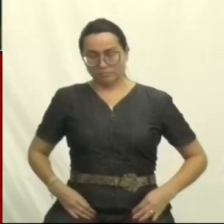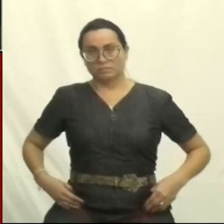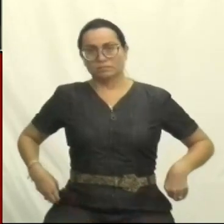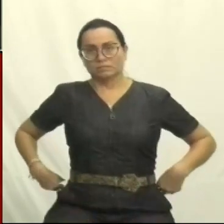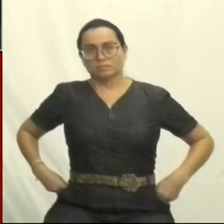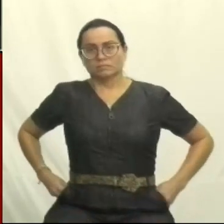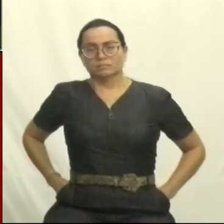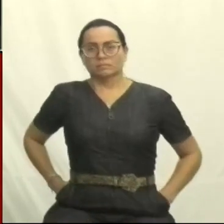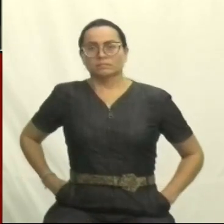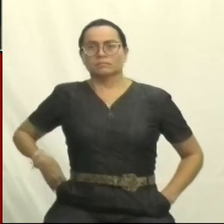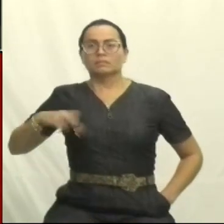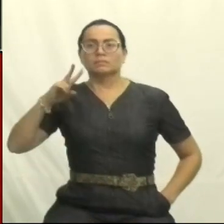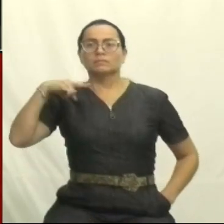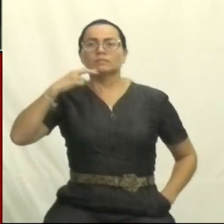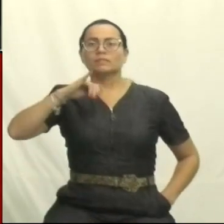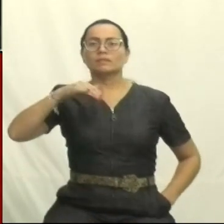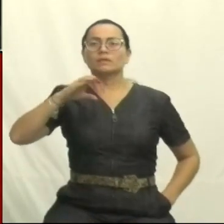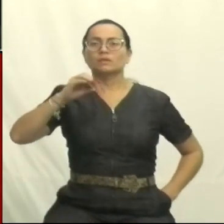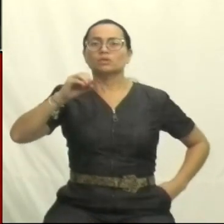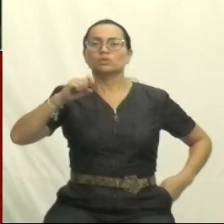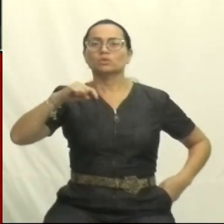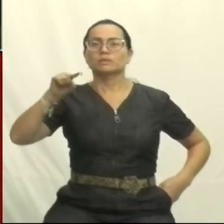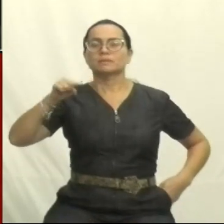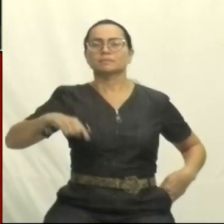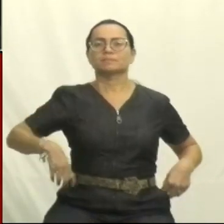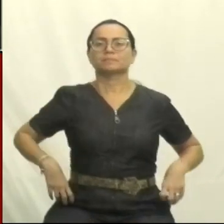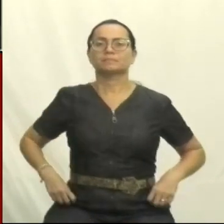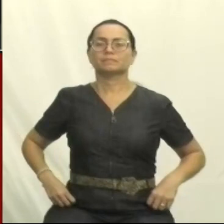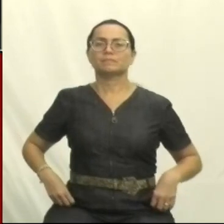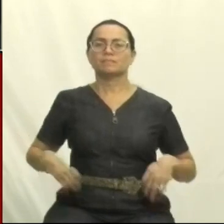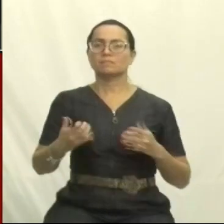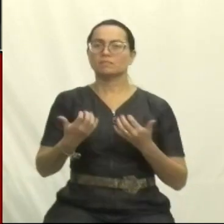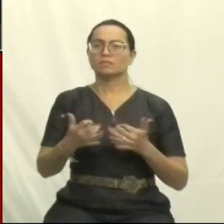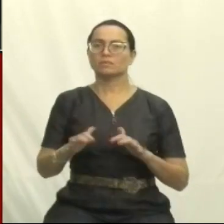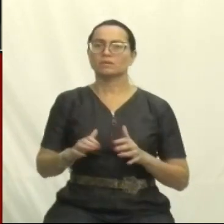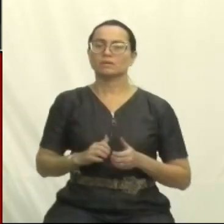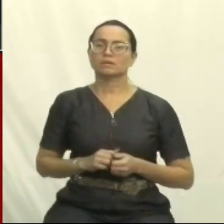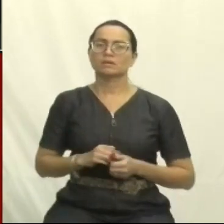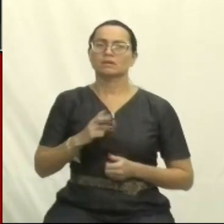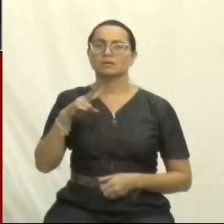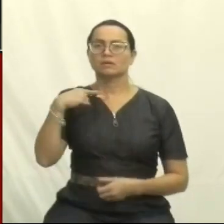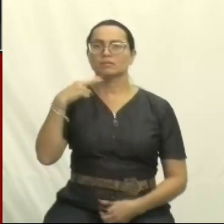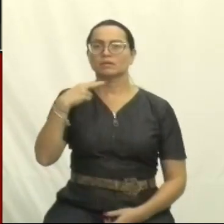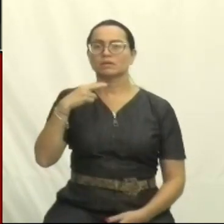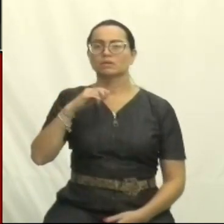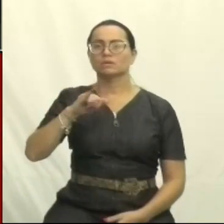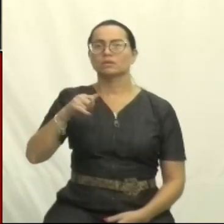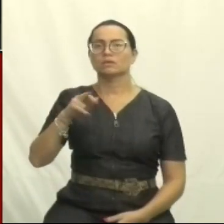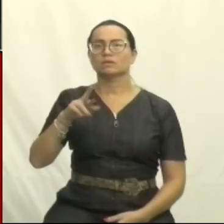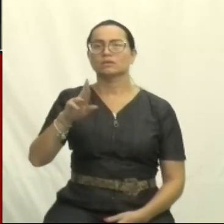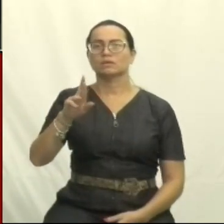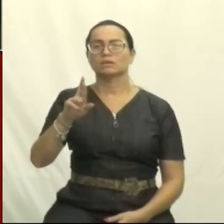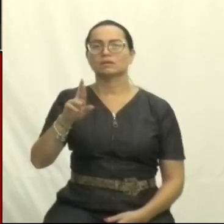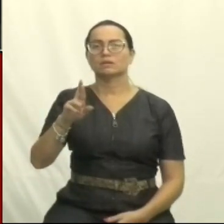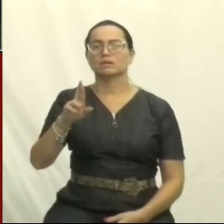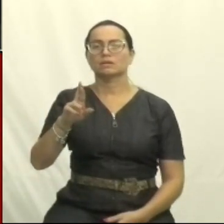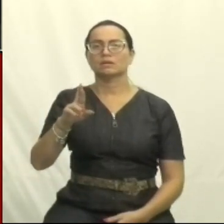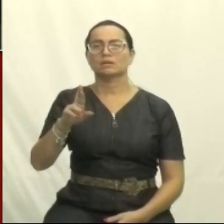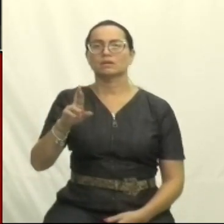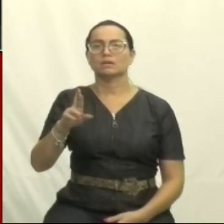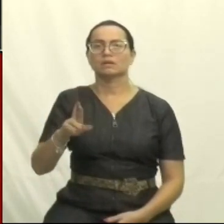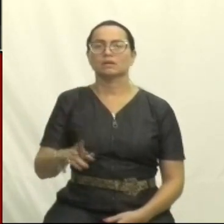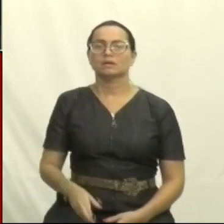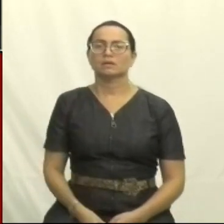Com a palavra o vereador José Paulo Ferrarese. Declina. Com a palavra o vereador Jair Augusto Alexandre.